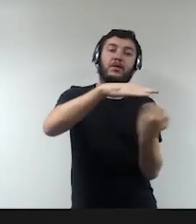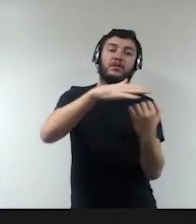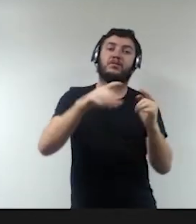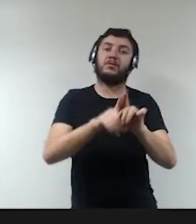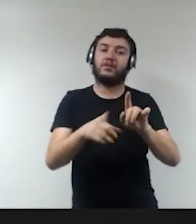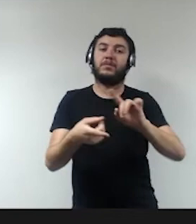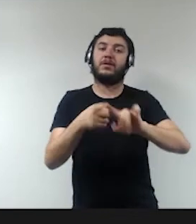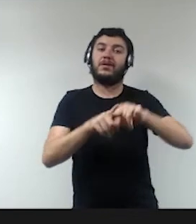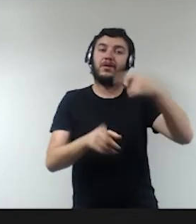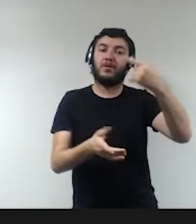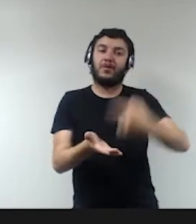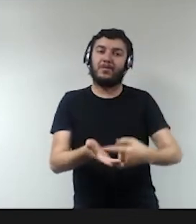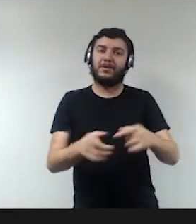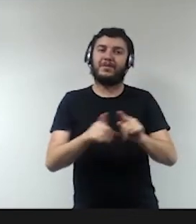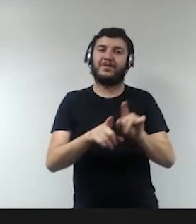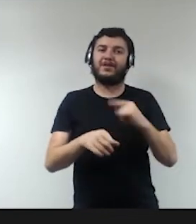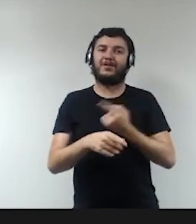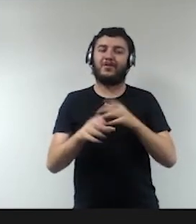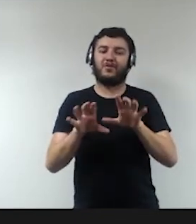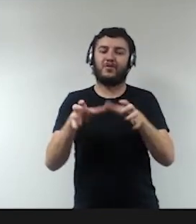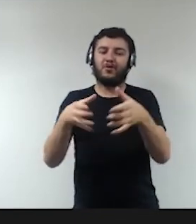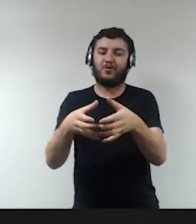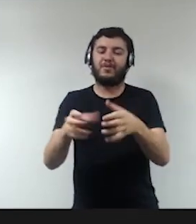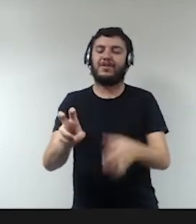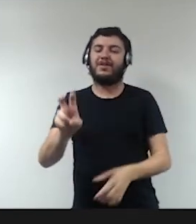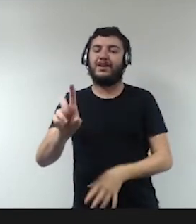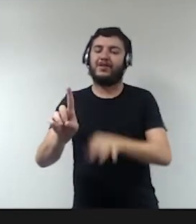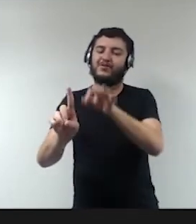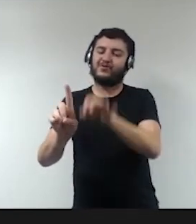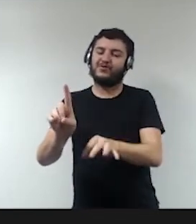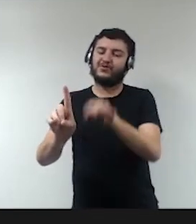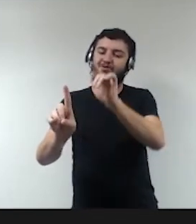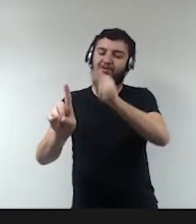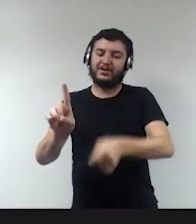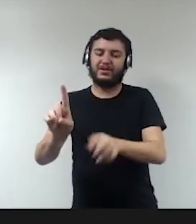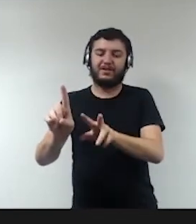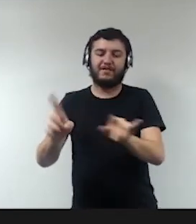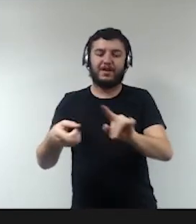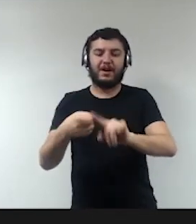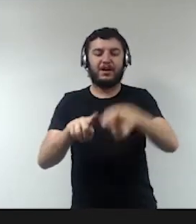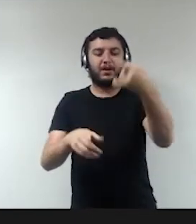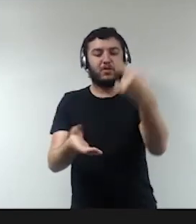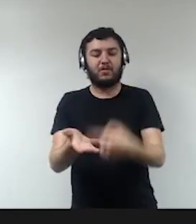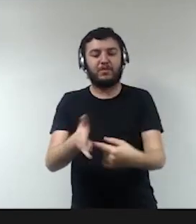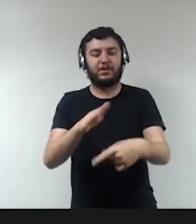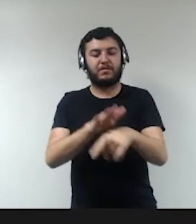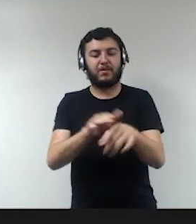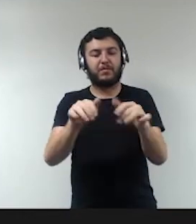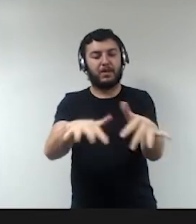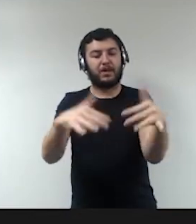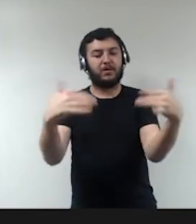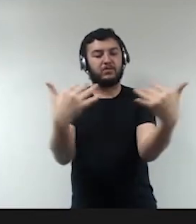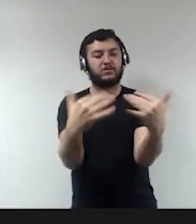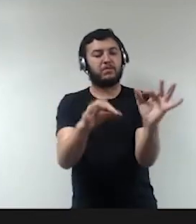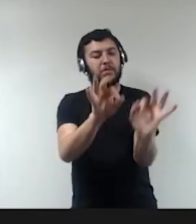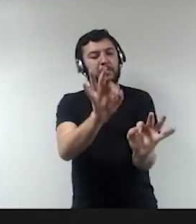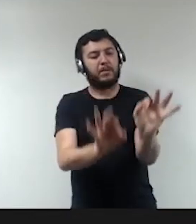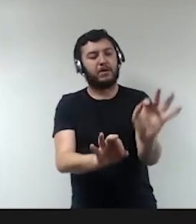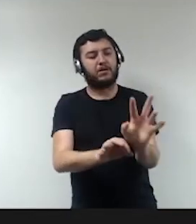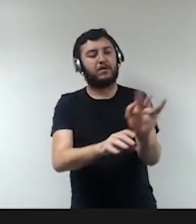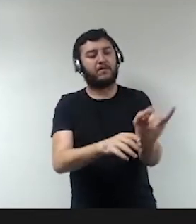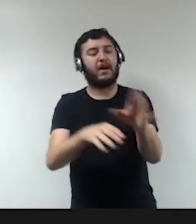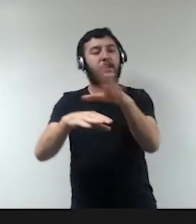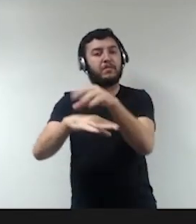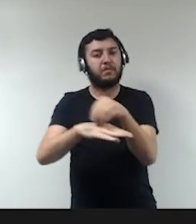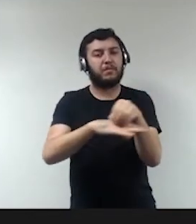Somos em 5 juízes, a gente marcaria rapidamente essa audiência preparatória para encaminhar para a